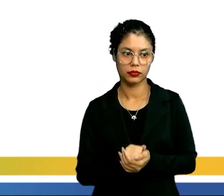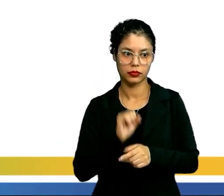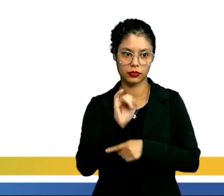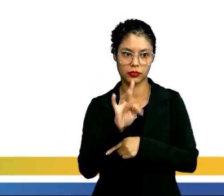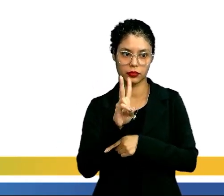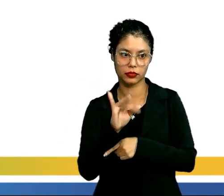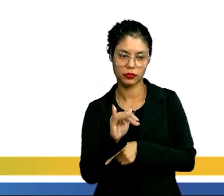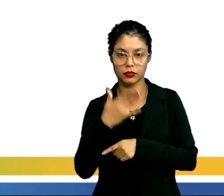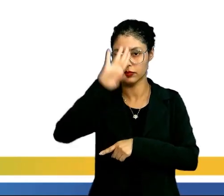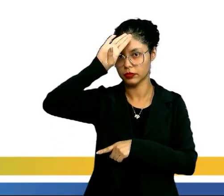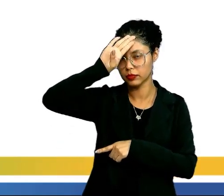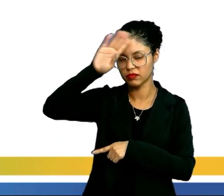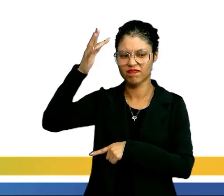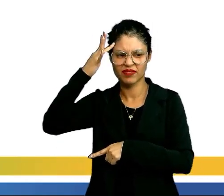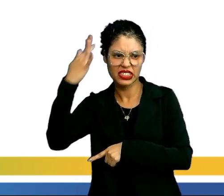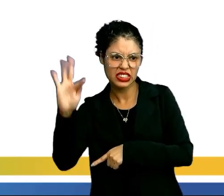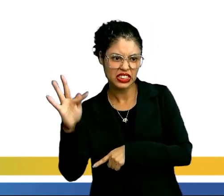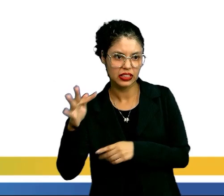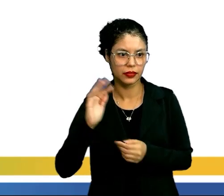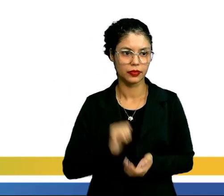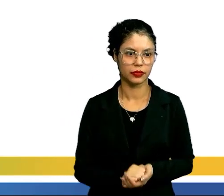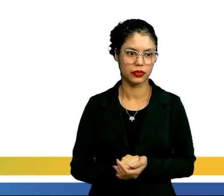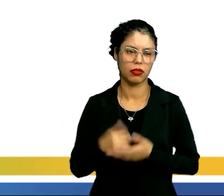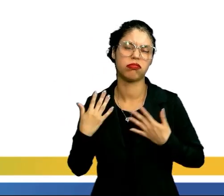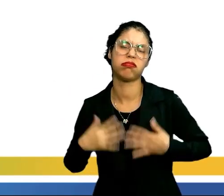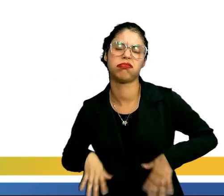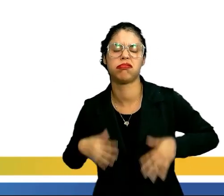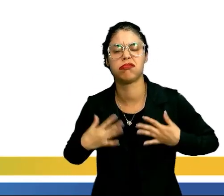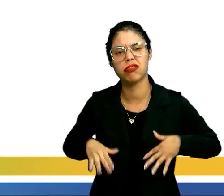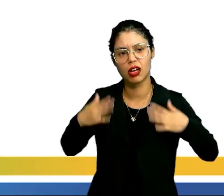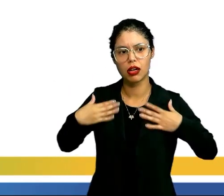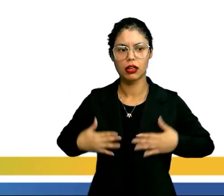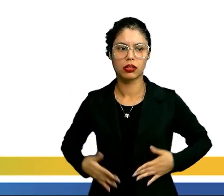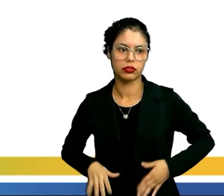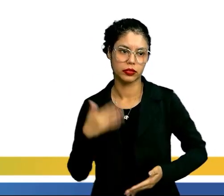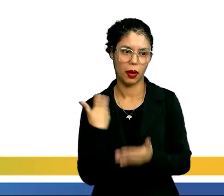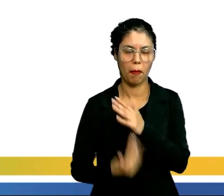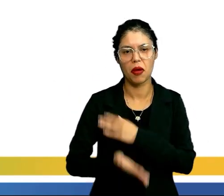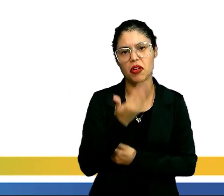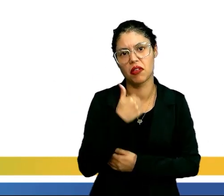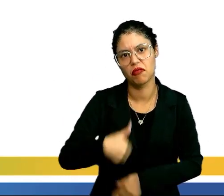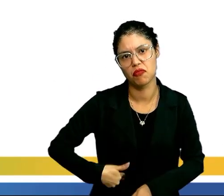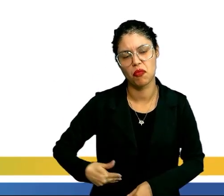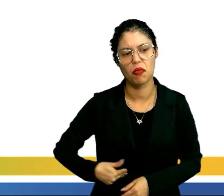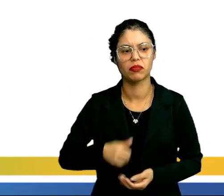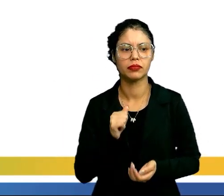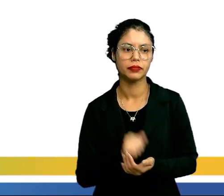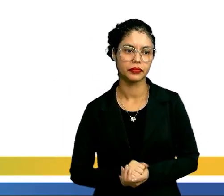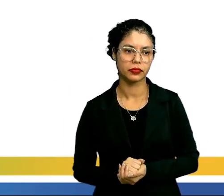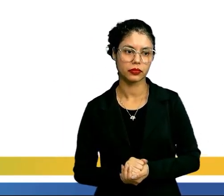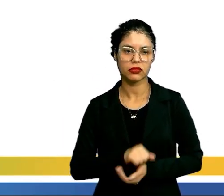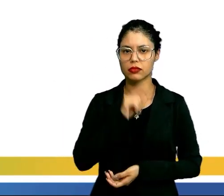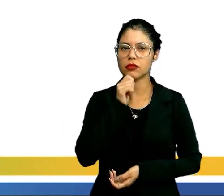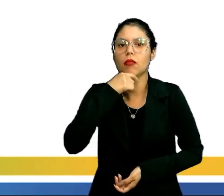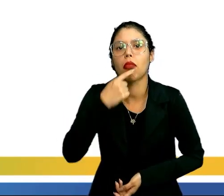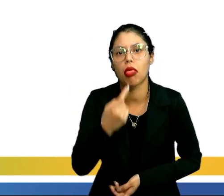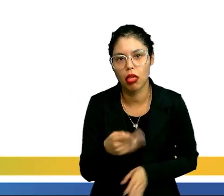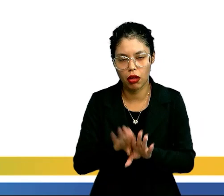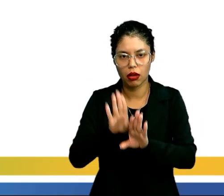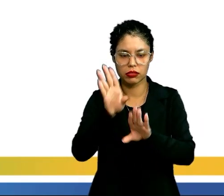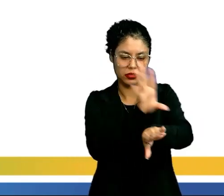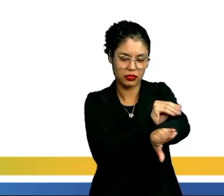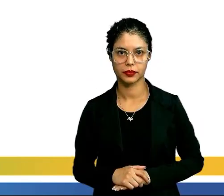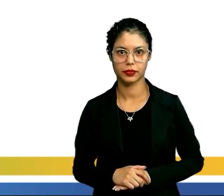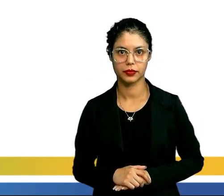sintomas comuns da dengue: febre, dor de cabeça, moleza, dor no corpo, perda de apetite, náuseas, vômitos, mancha